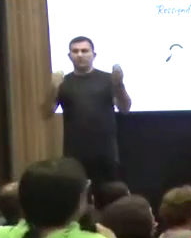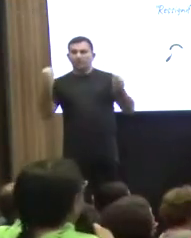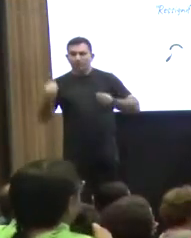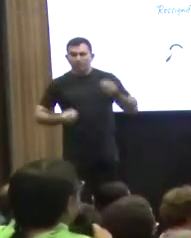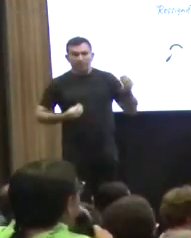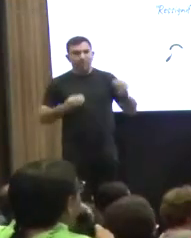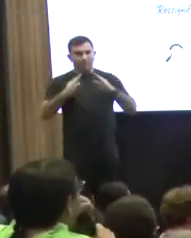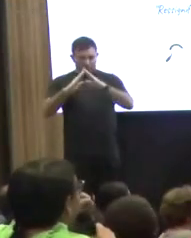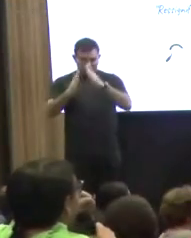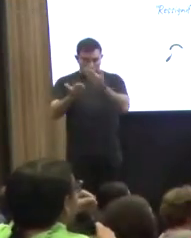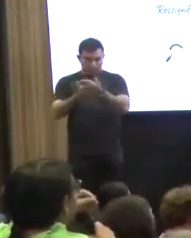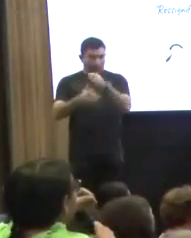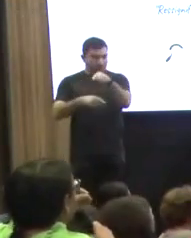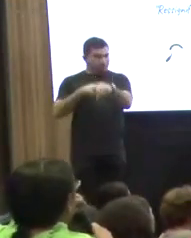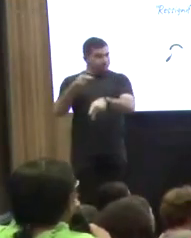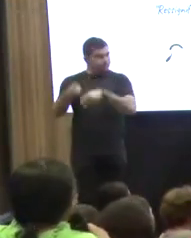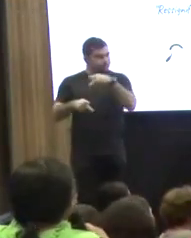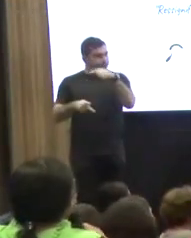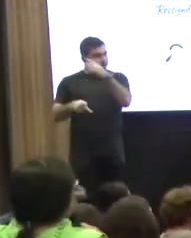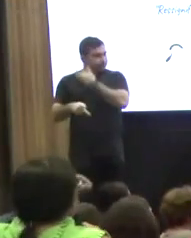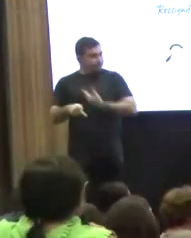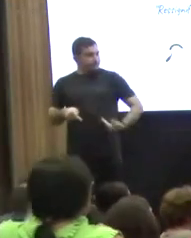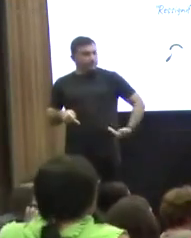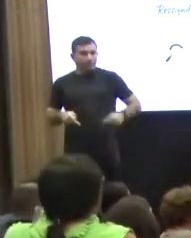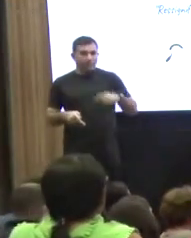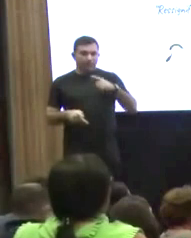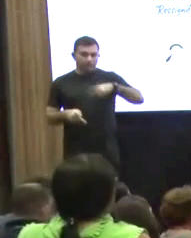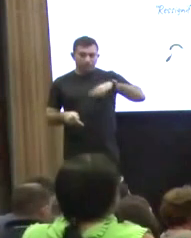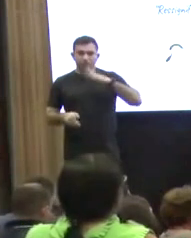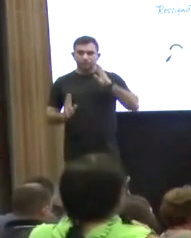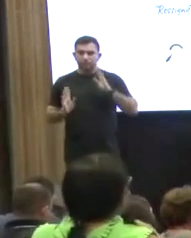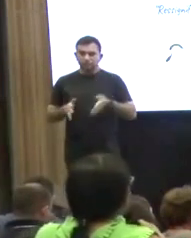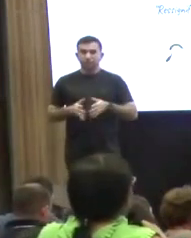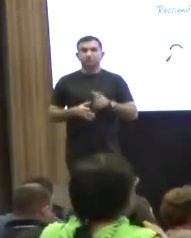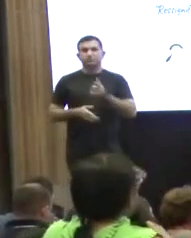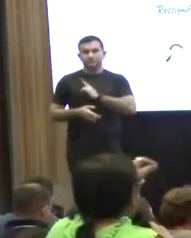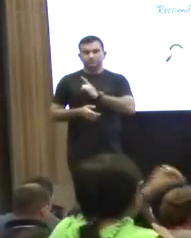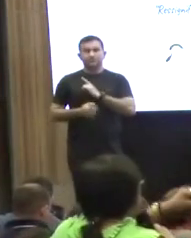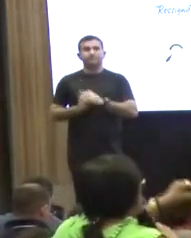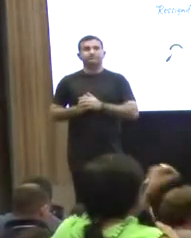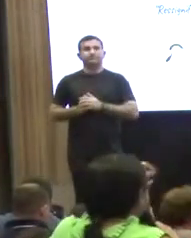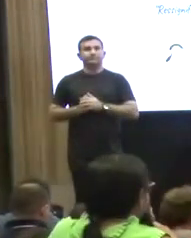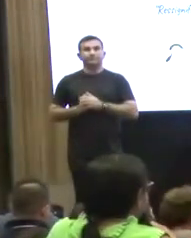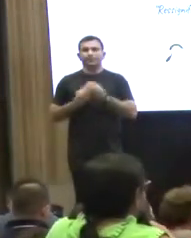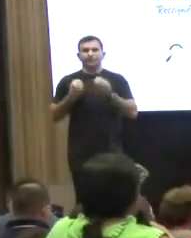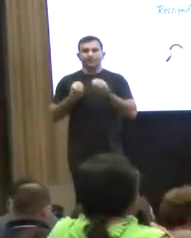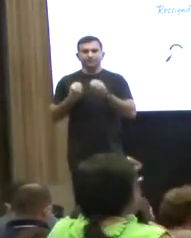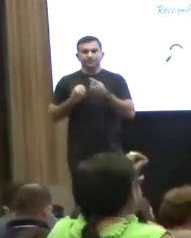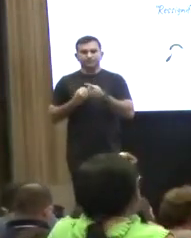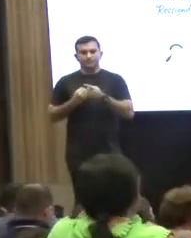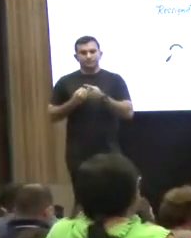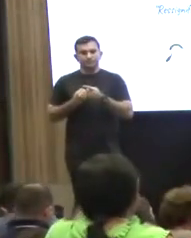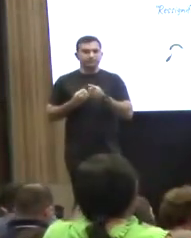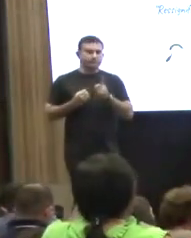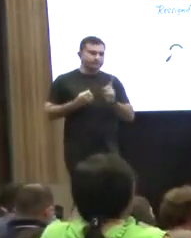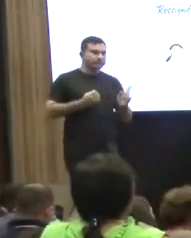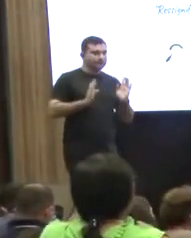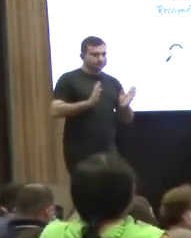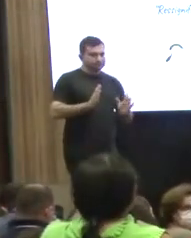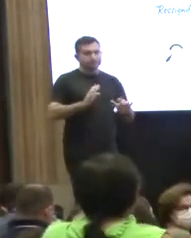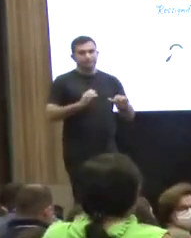a escola pública, ou já desconstruí hoje mais ou menos, tá? Que você... Oh, Nossa